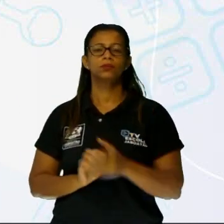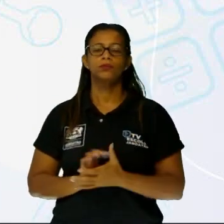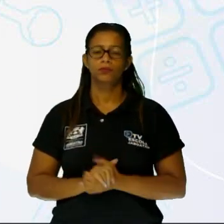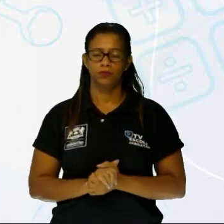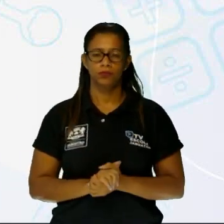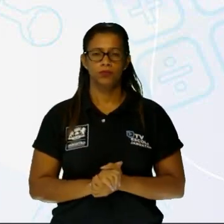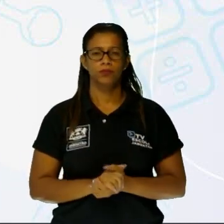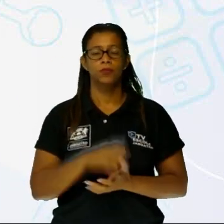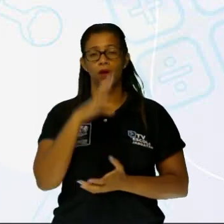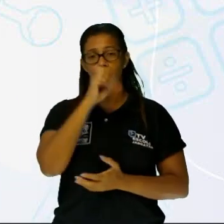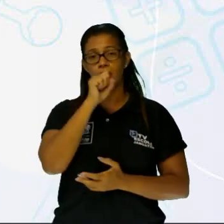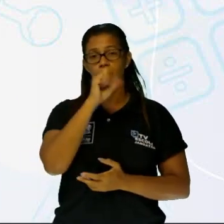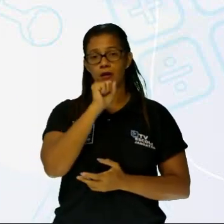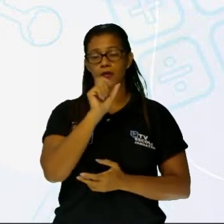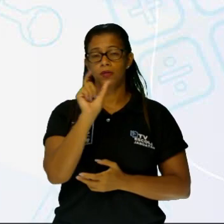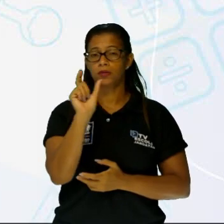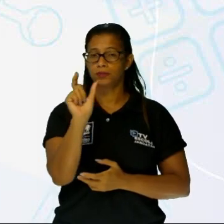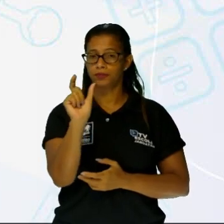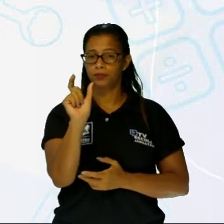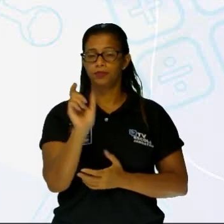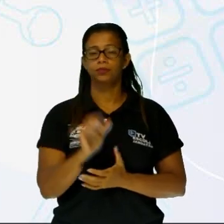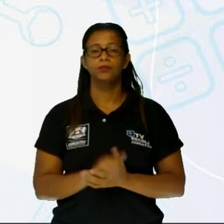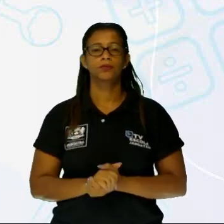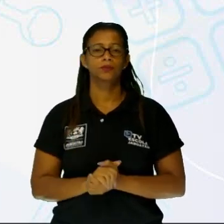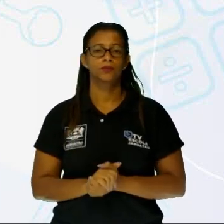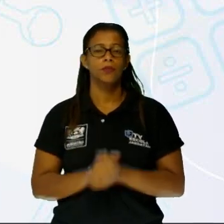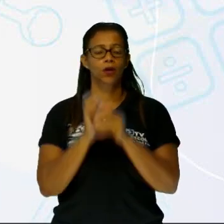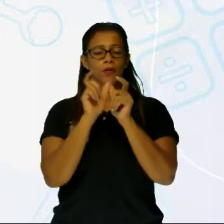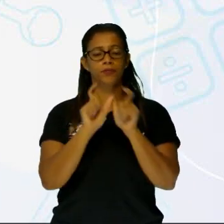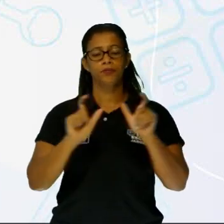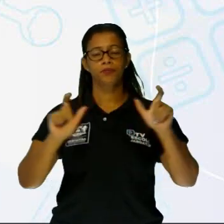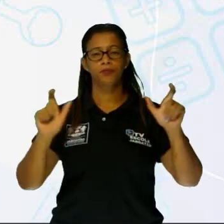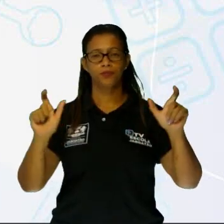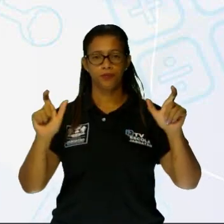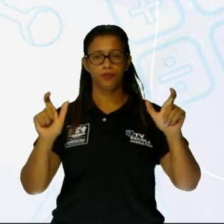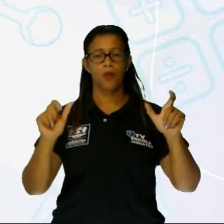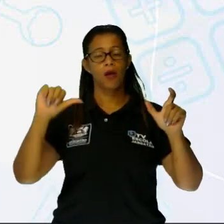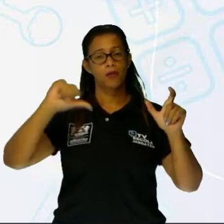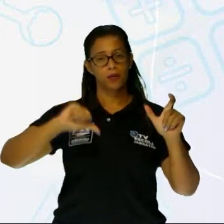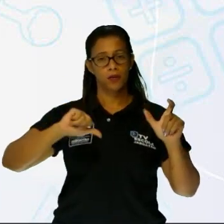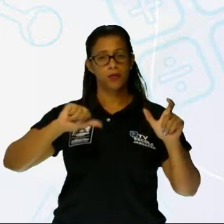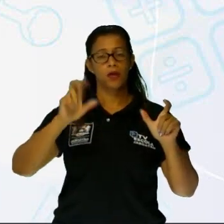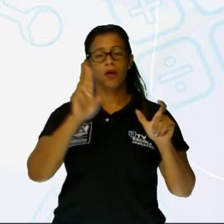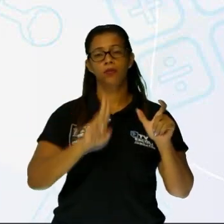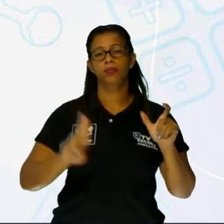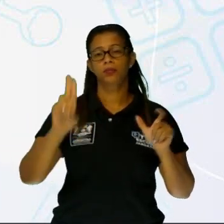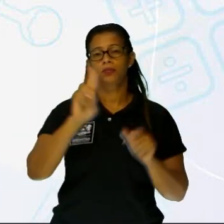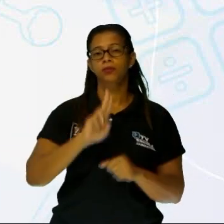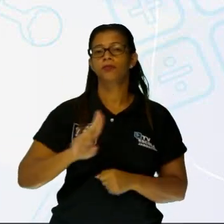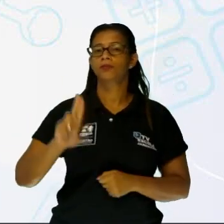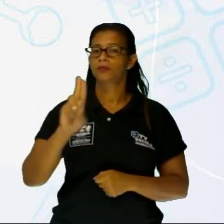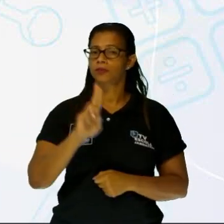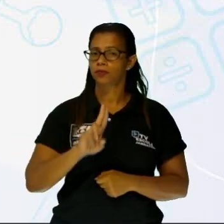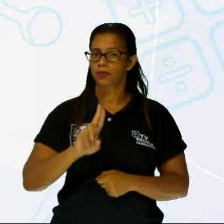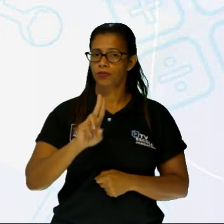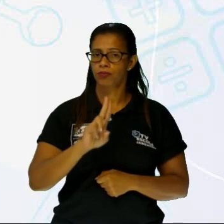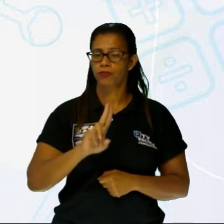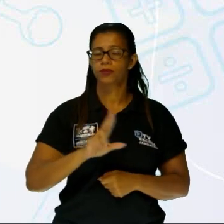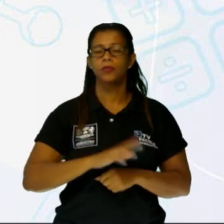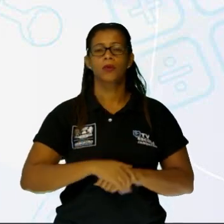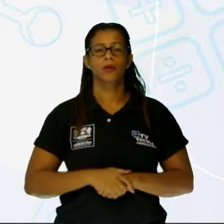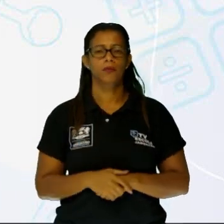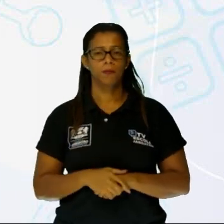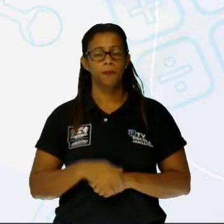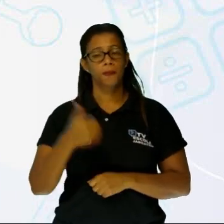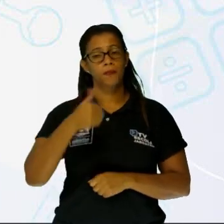laranja. Então, a estrutura para uma frase negativa com o should é justamente essa daqui. Primeiro o sujeito, como vocês podem ver em